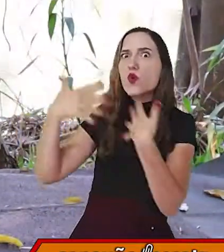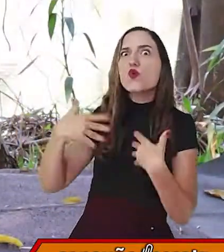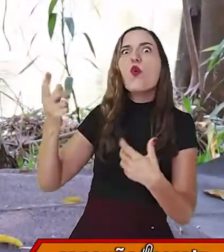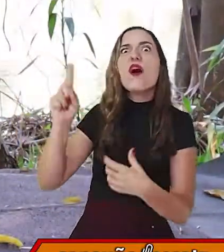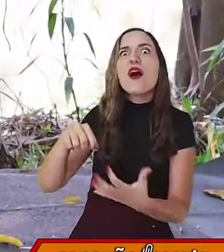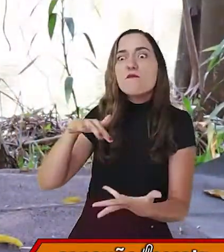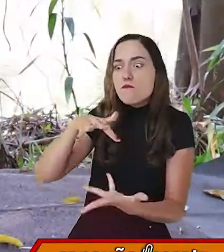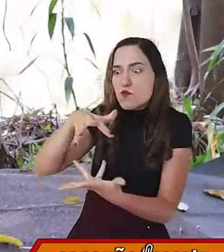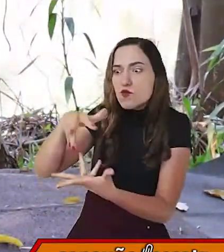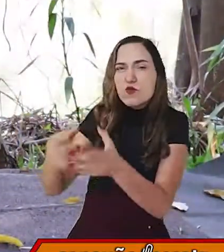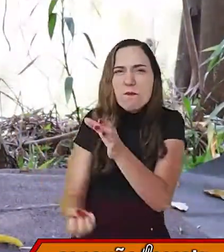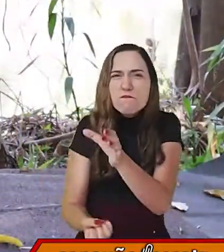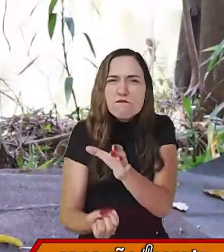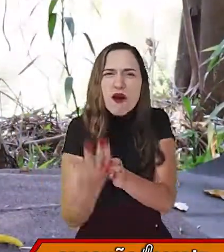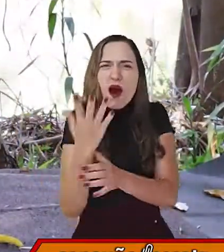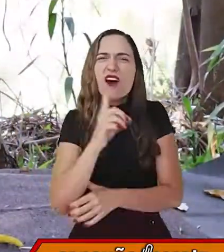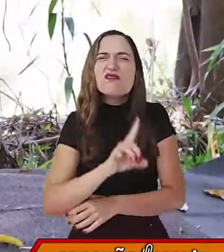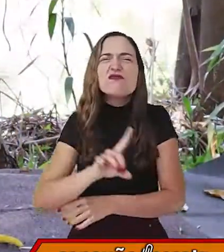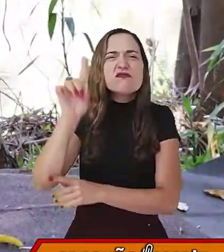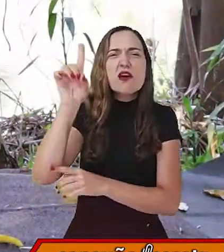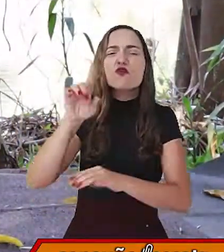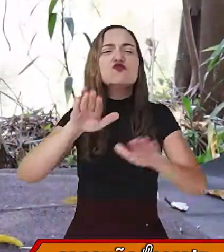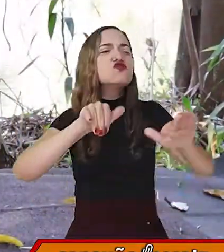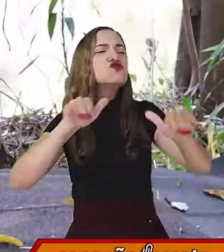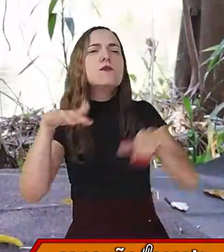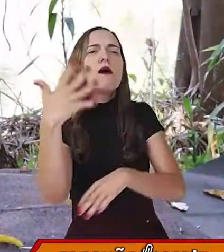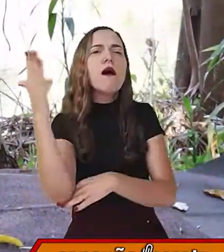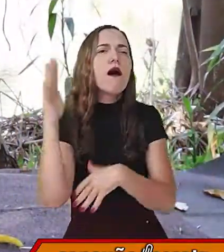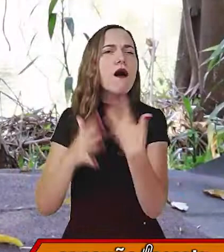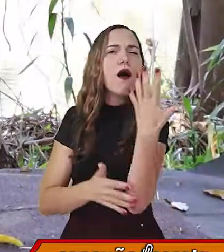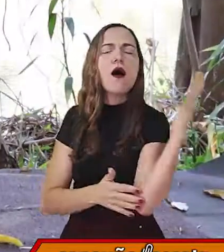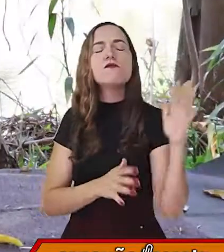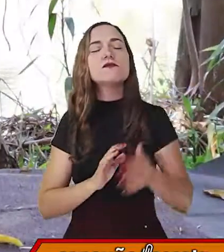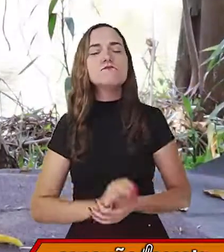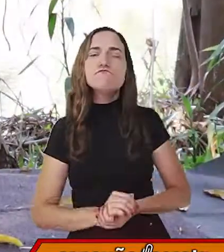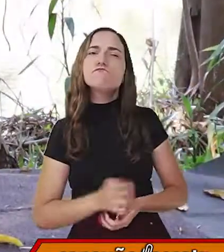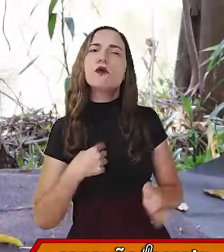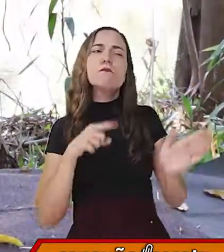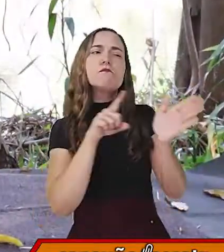mundo, Deus reuniu as árvores e perguntou: